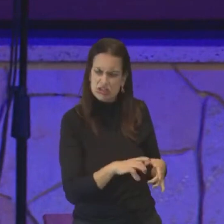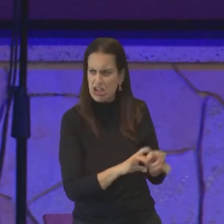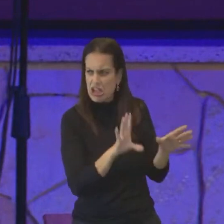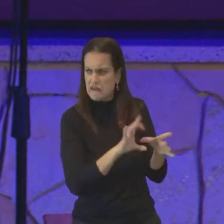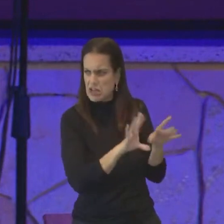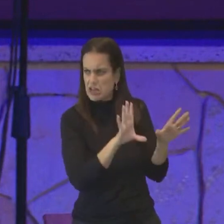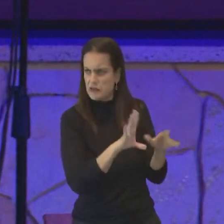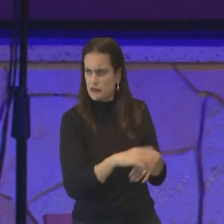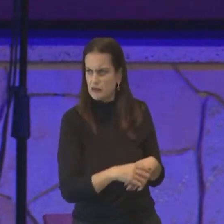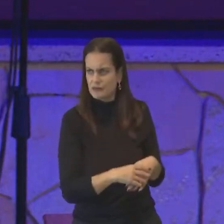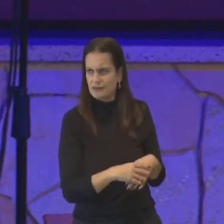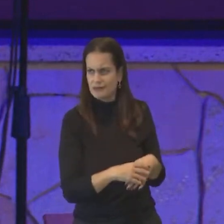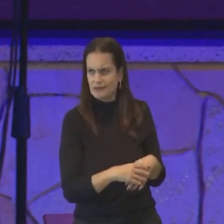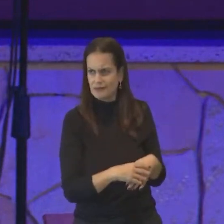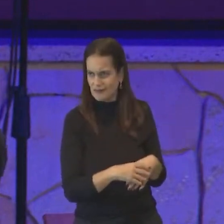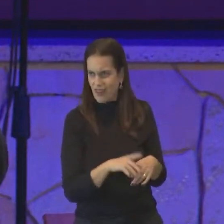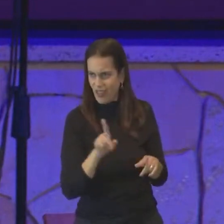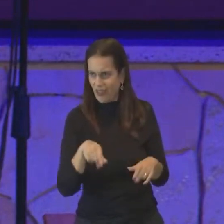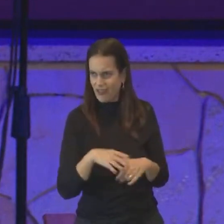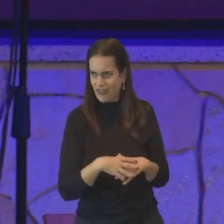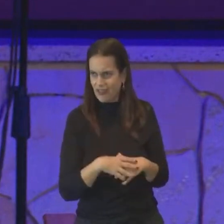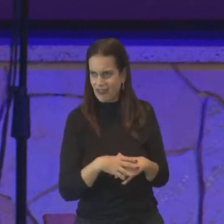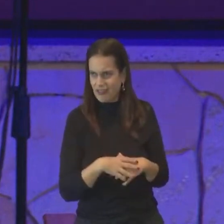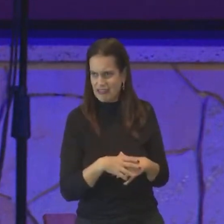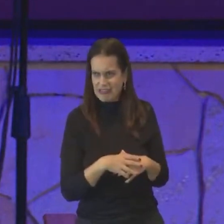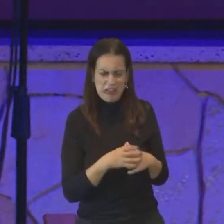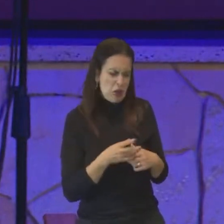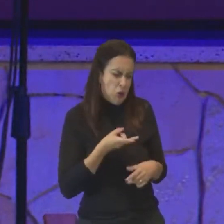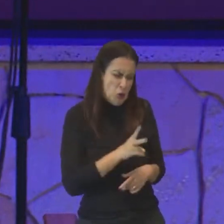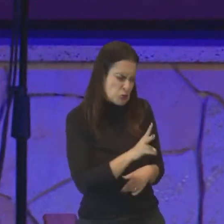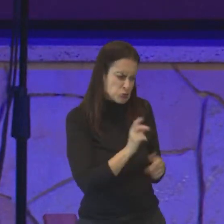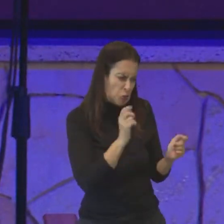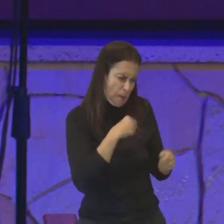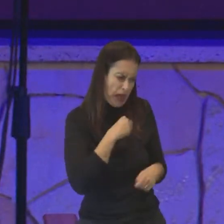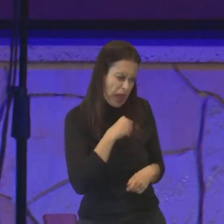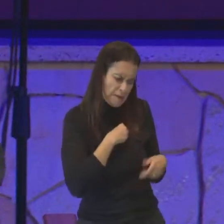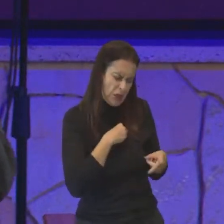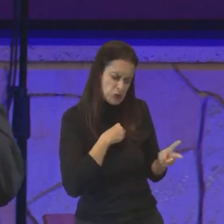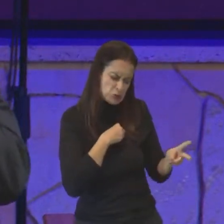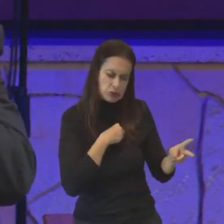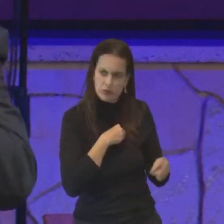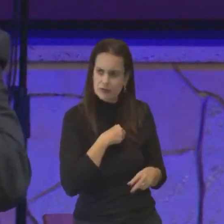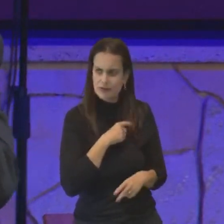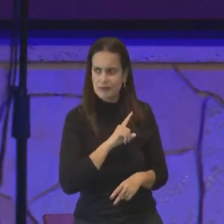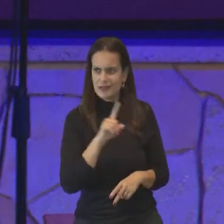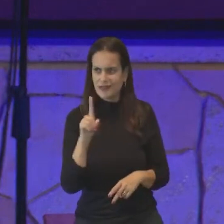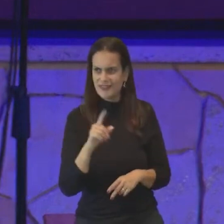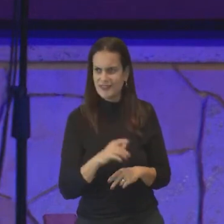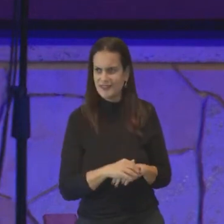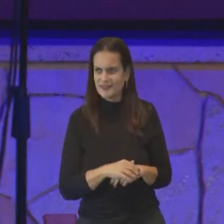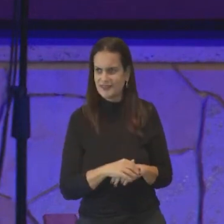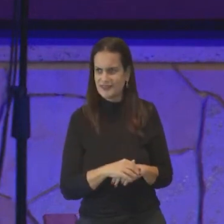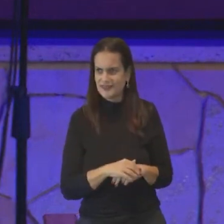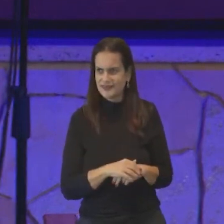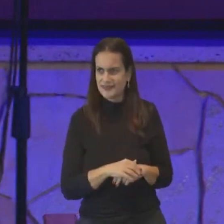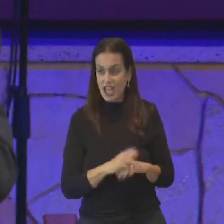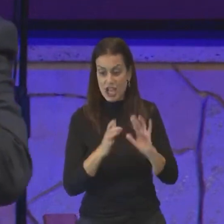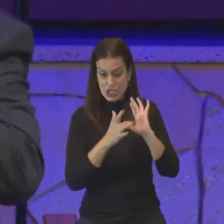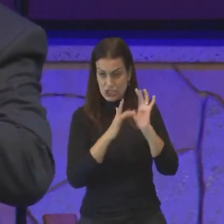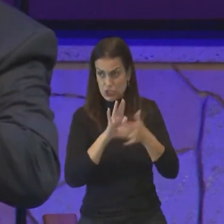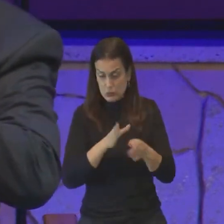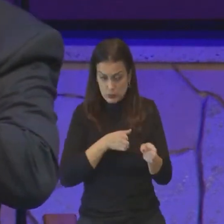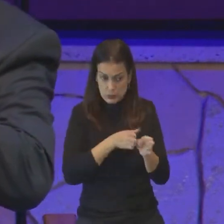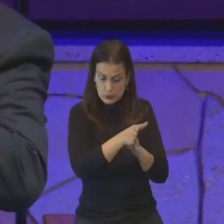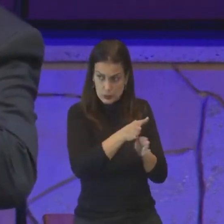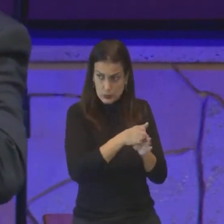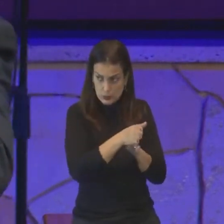mal nenhum, dê prazer à sua carne, que é a mensagem que nós ouvimos hoje, tudo pode. Não,